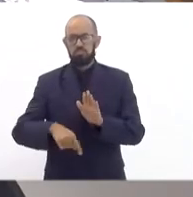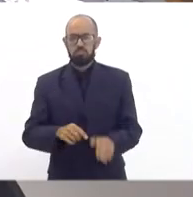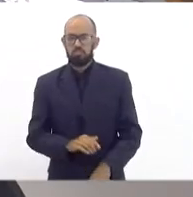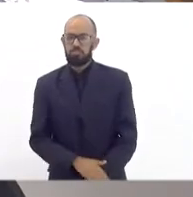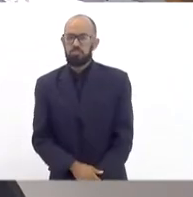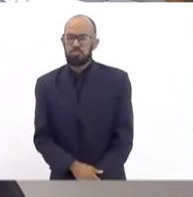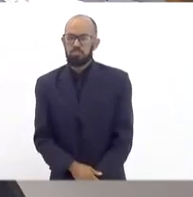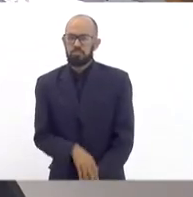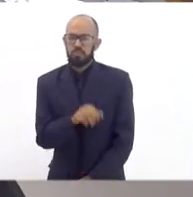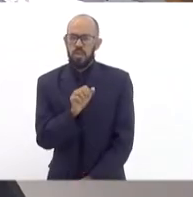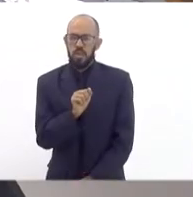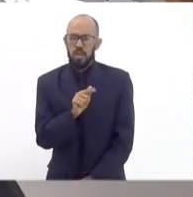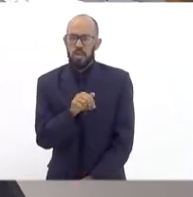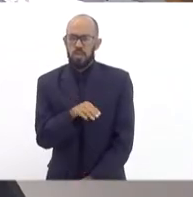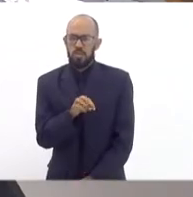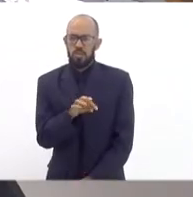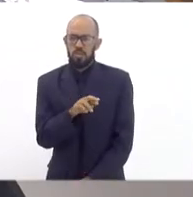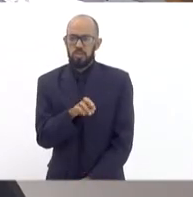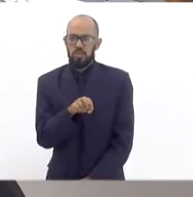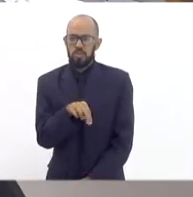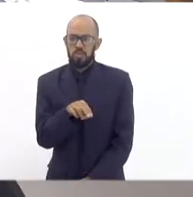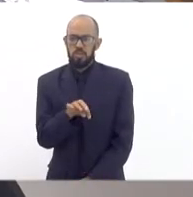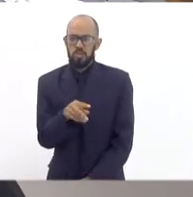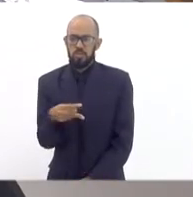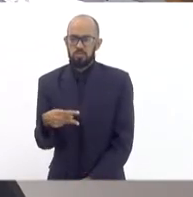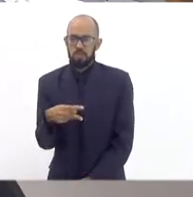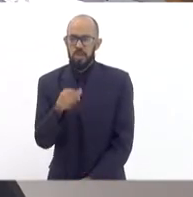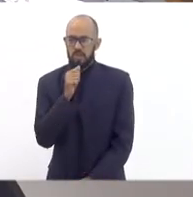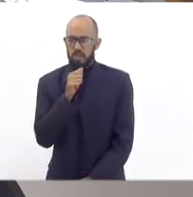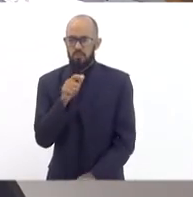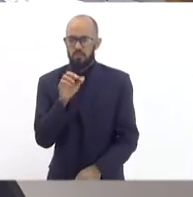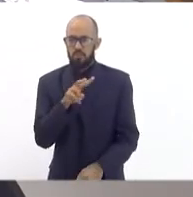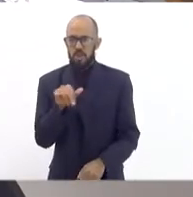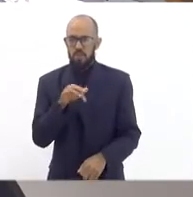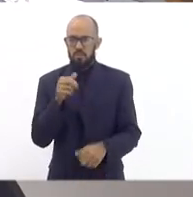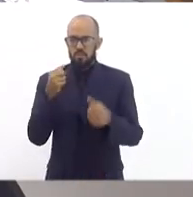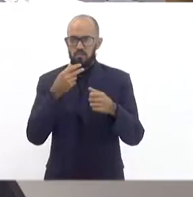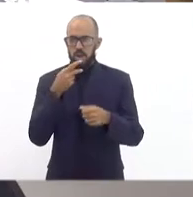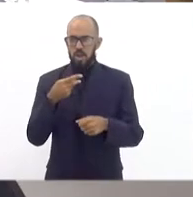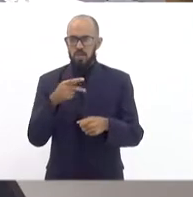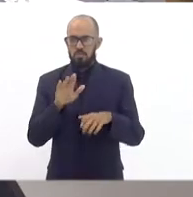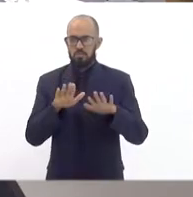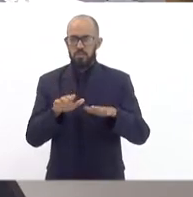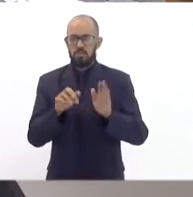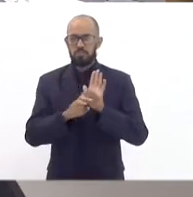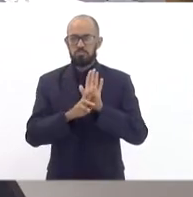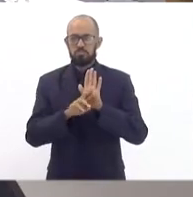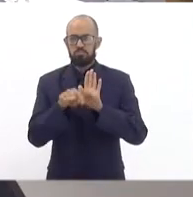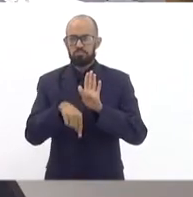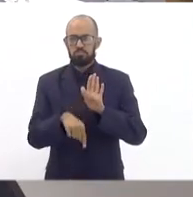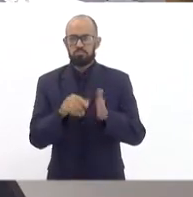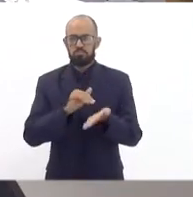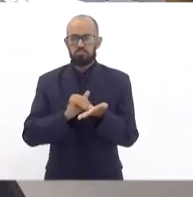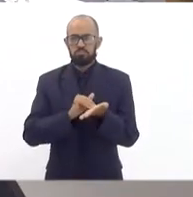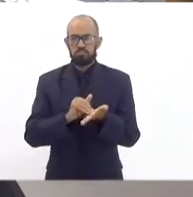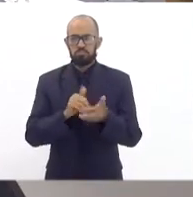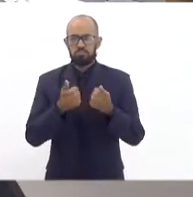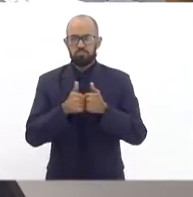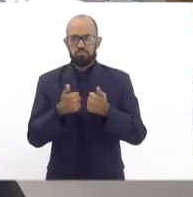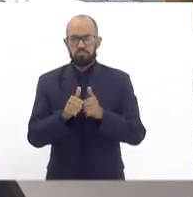A Getranspa ainda não falou, não, vai falar no segundo momento agora. Mas está aqui representando aqui a Secretaria de Transporte, a senhora